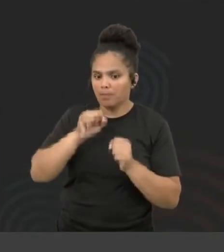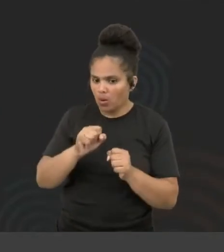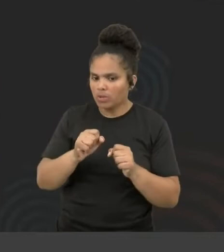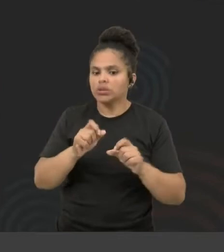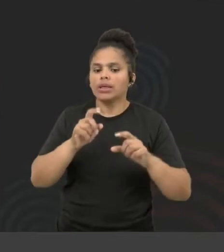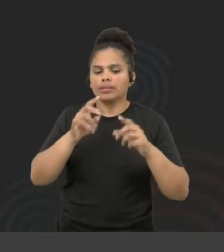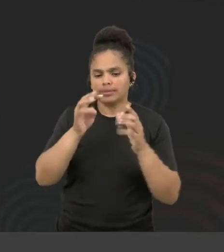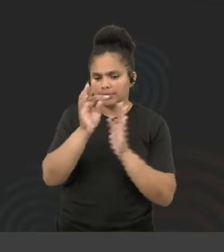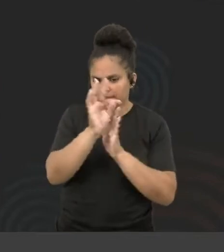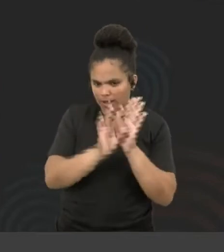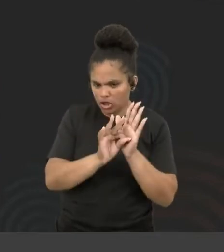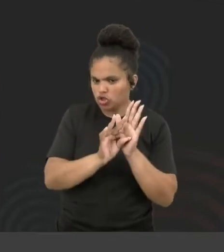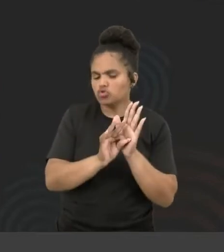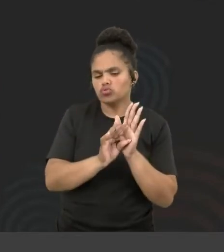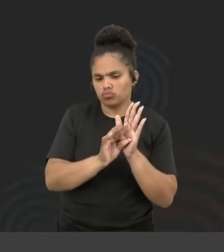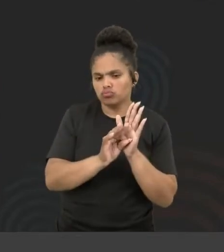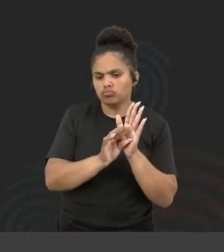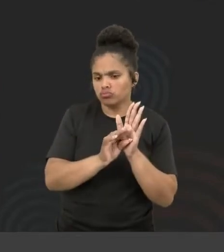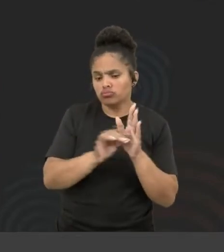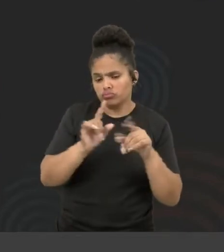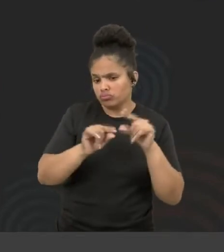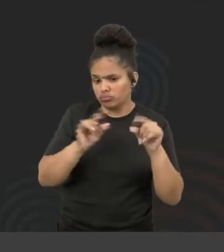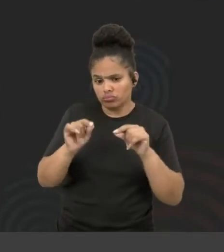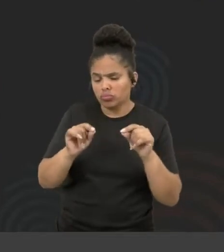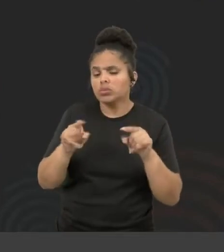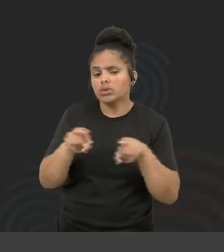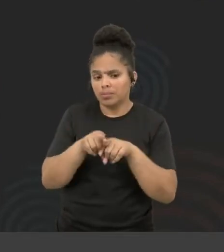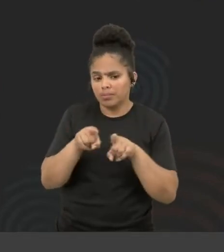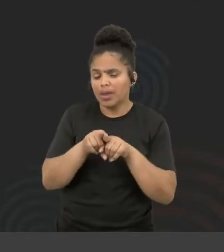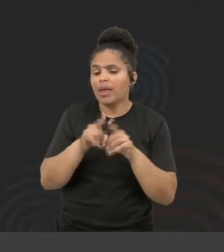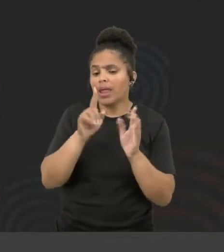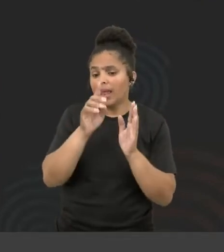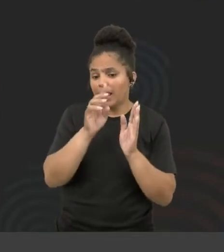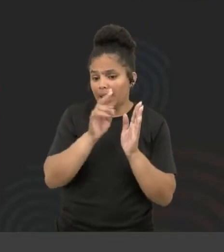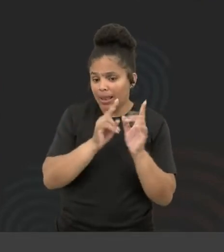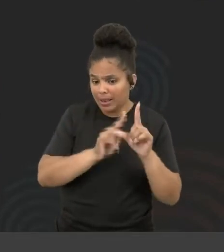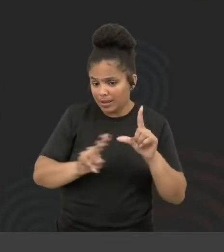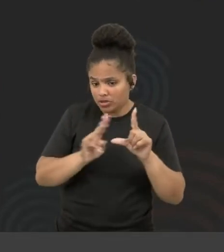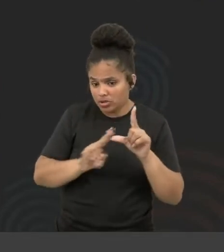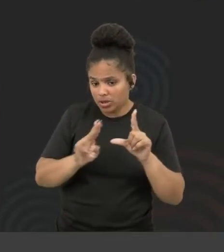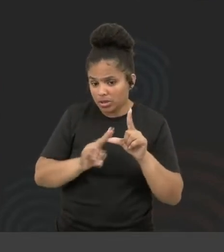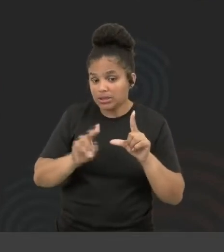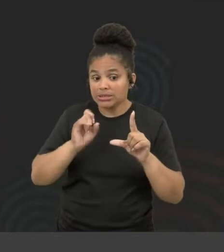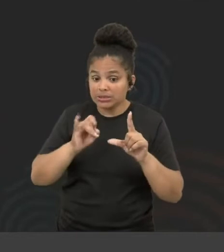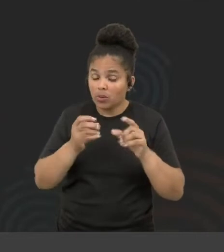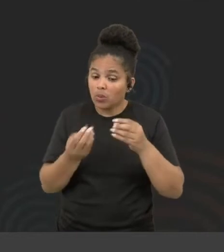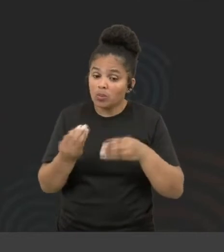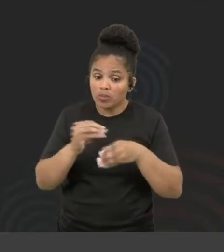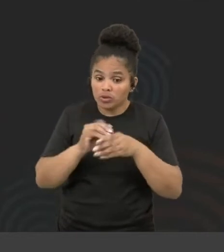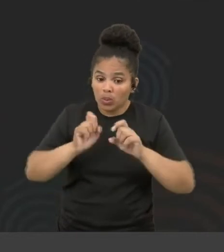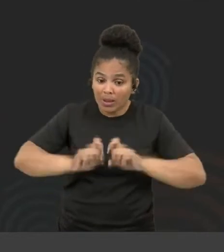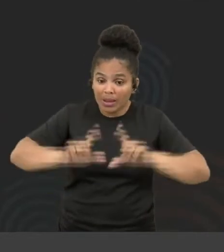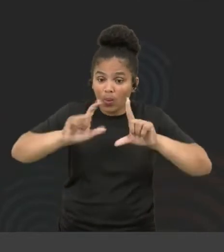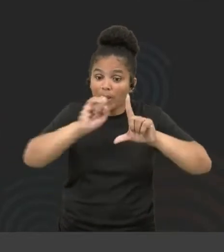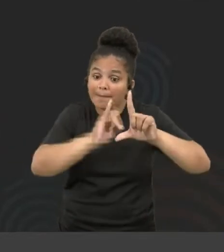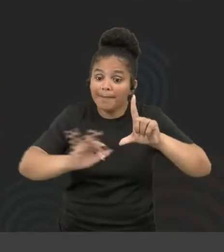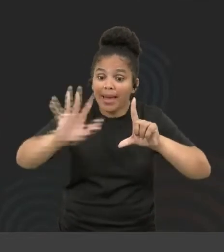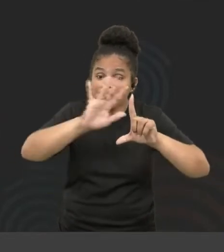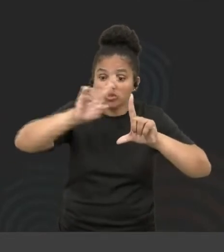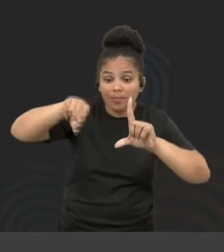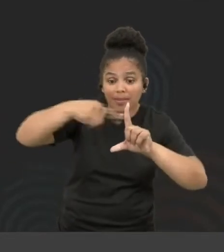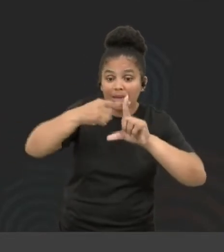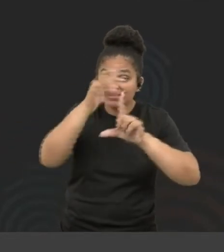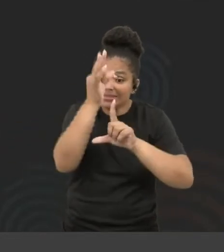alternativos em imagens e vídeos com legenda. Então, no Twitter, para colocar um texto alternativo, quando você sobe uma figura, você tem